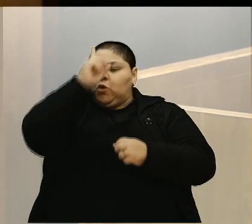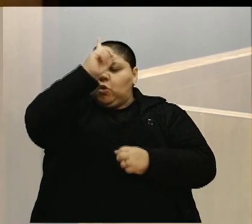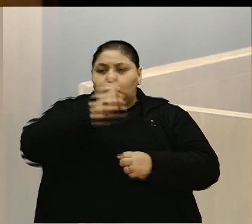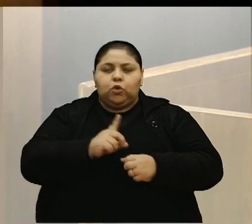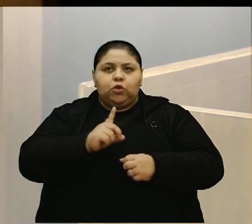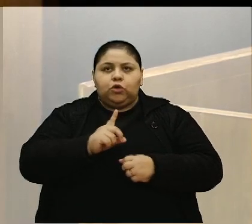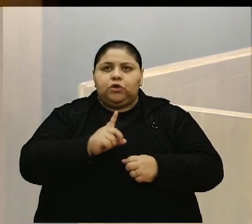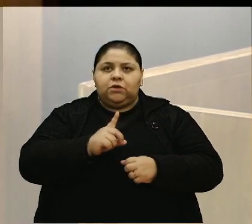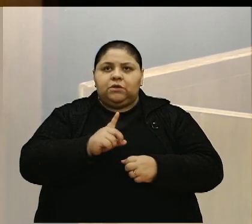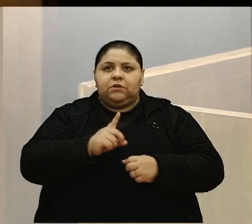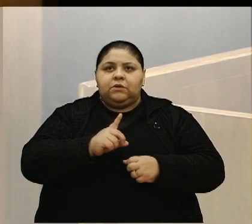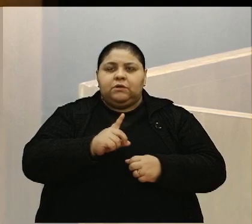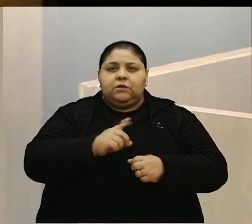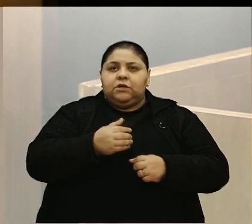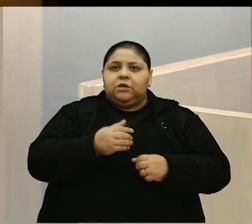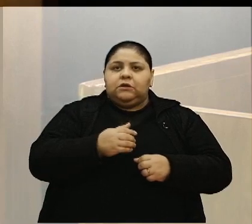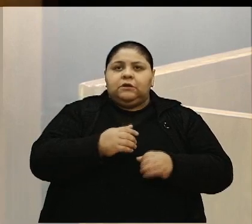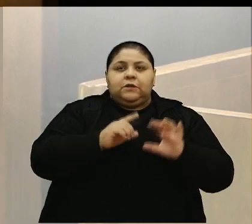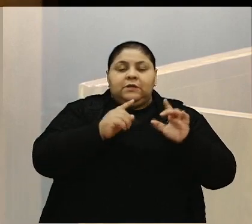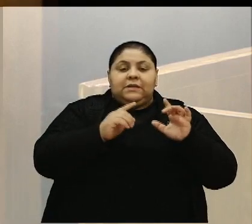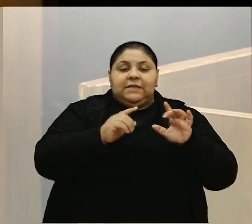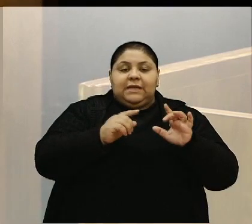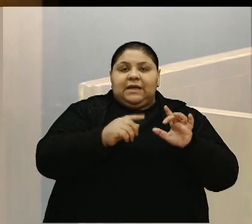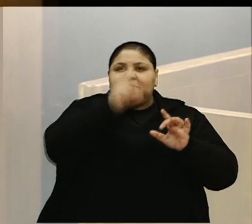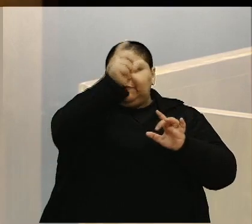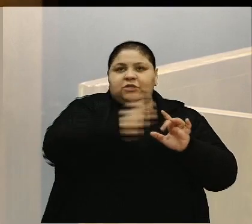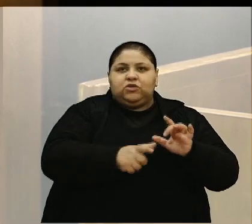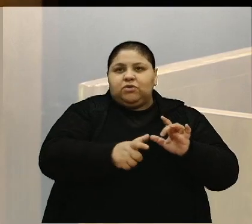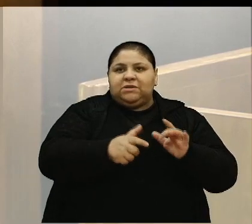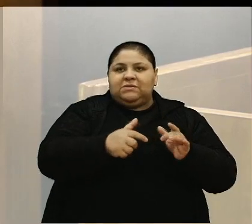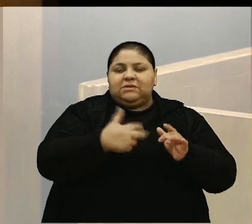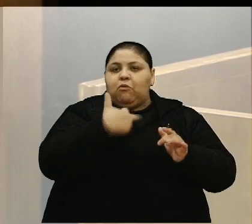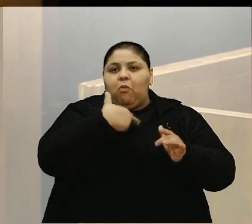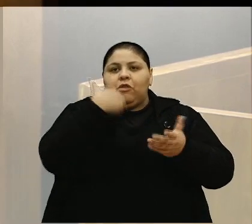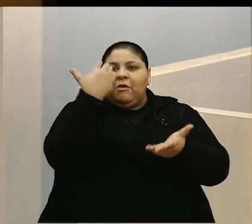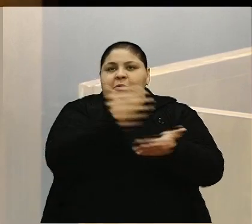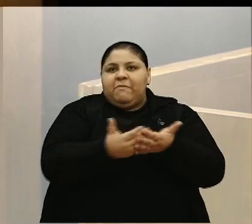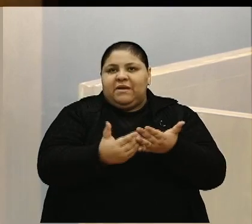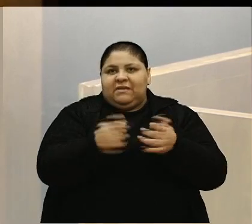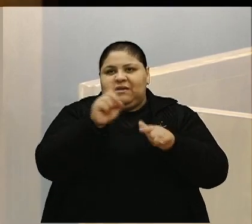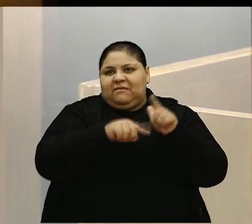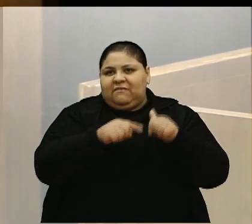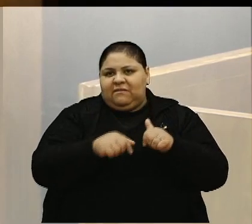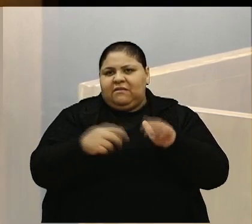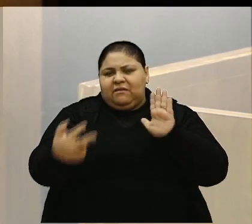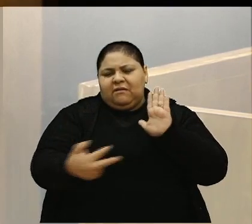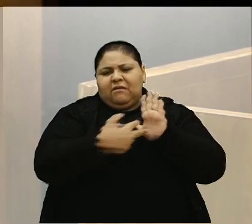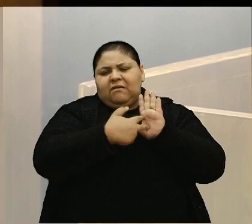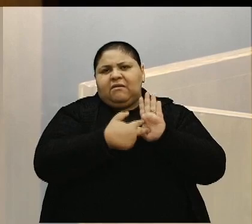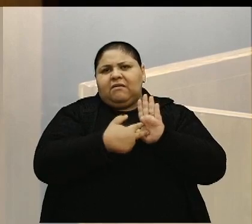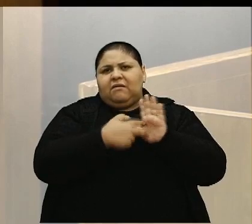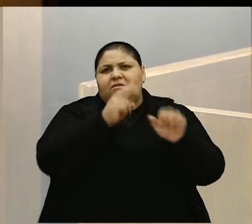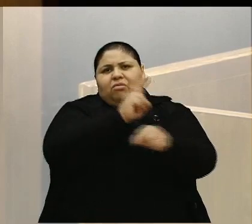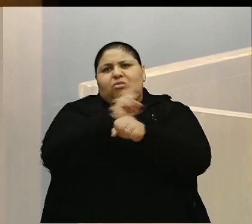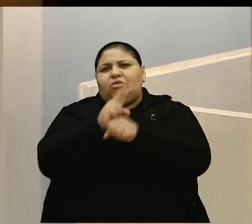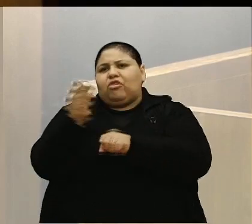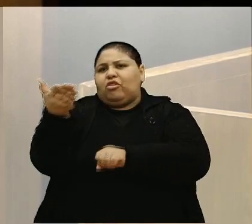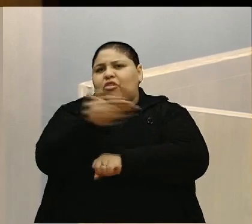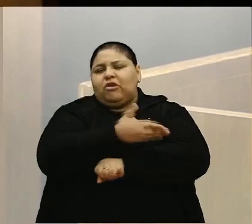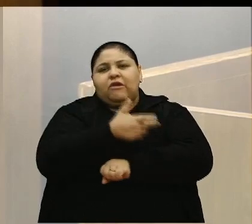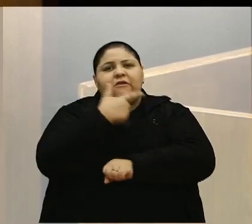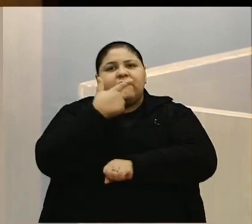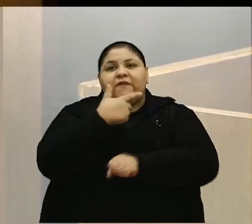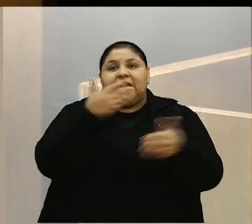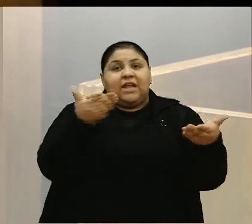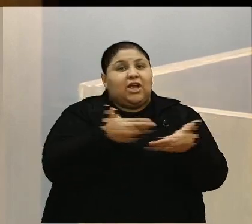tem o direito de perder os seus bens que tanto conquistaram. Então vamos dar uma atenção especial na prevenção. Gente, nós não estamos falando de